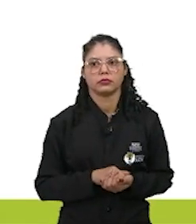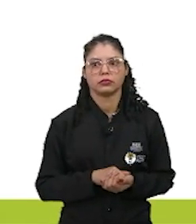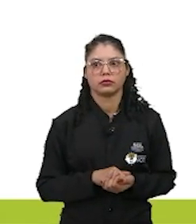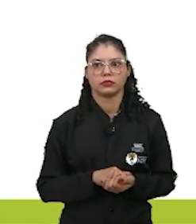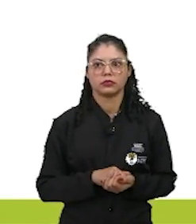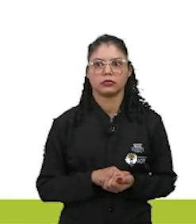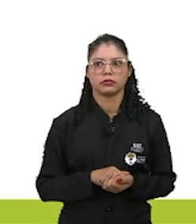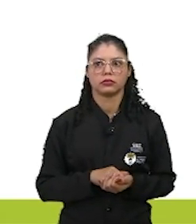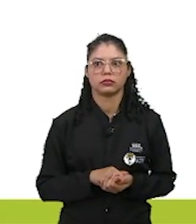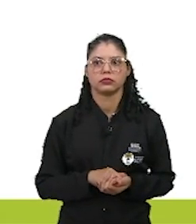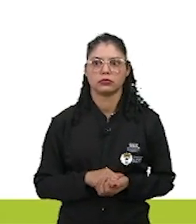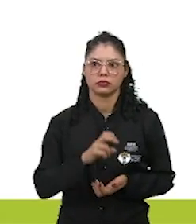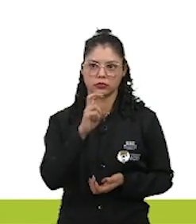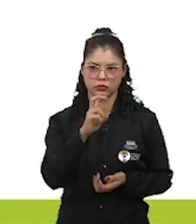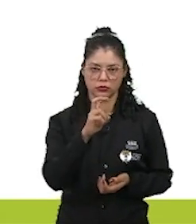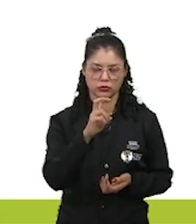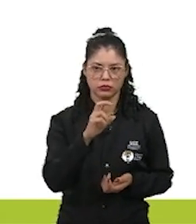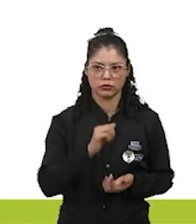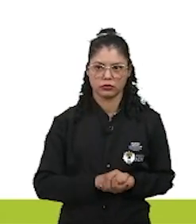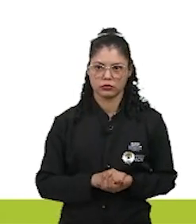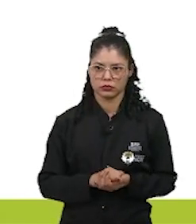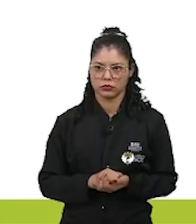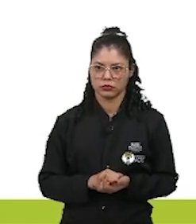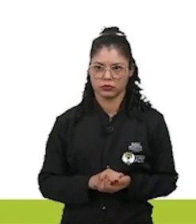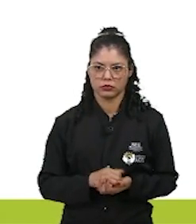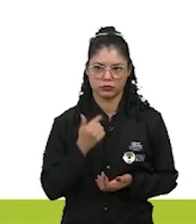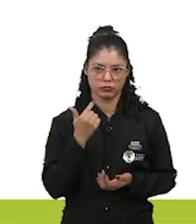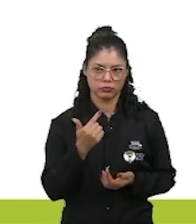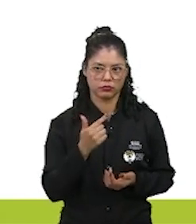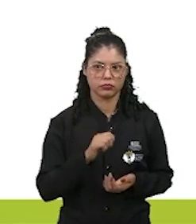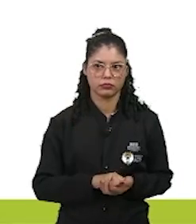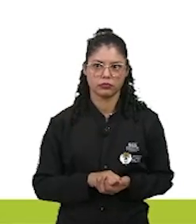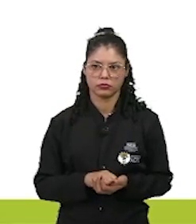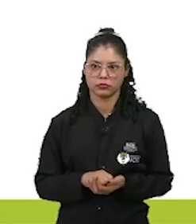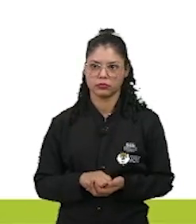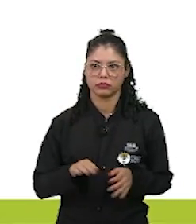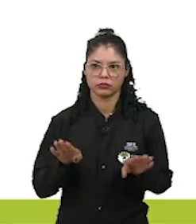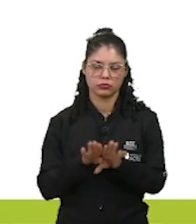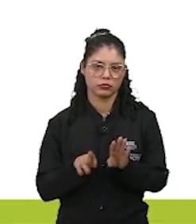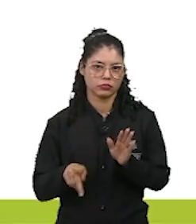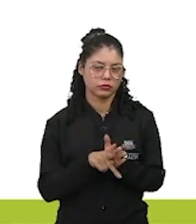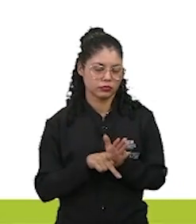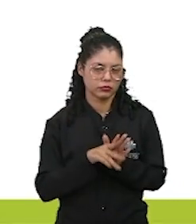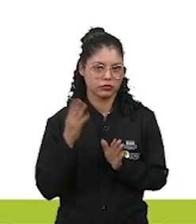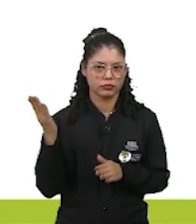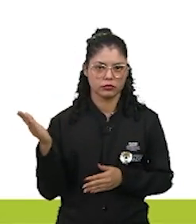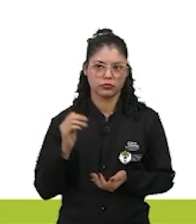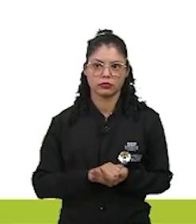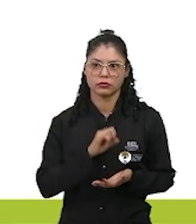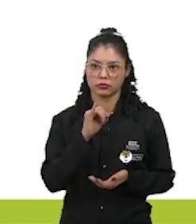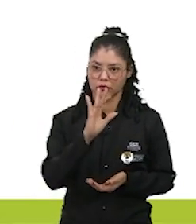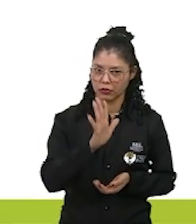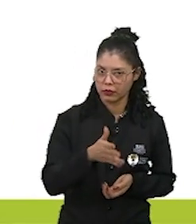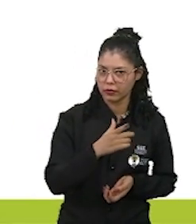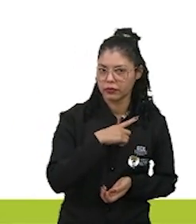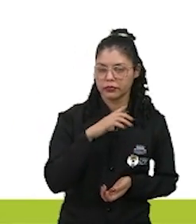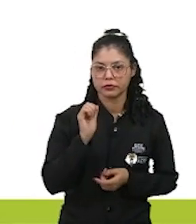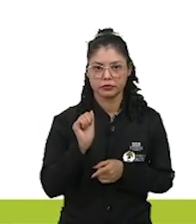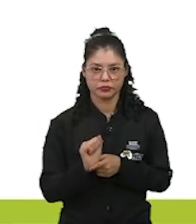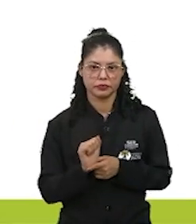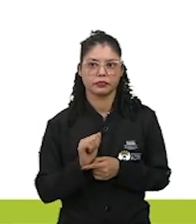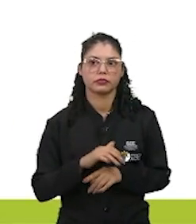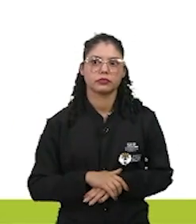0. Neste cálculo aqui, ó, eu vou obter menos 50 dividido por